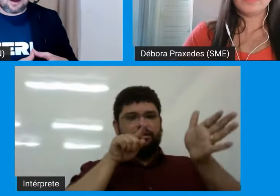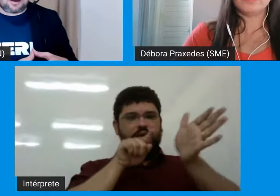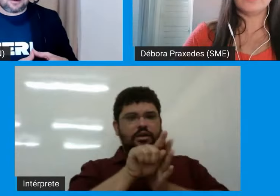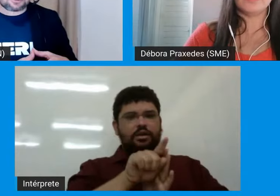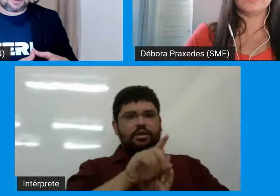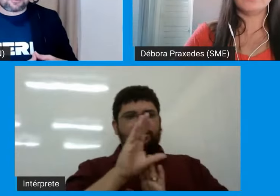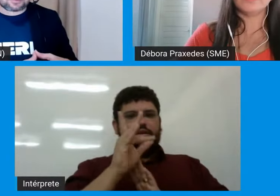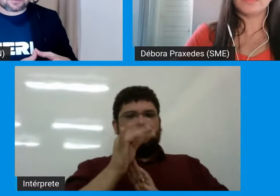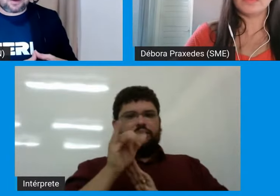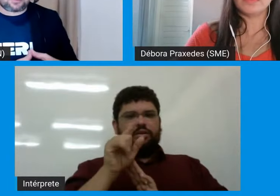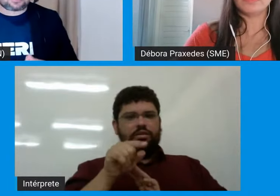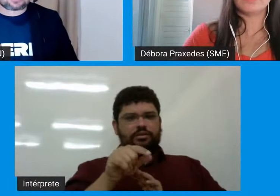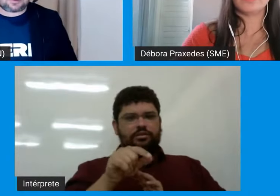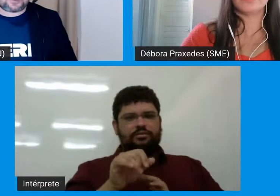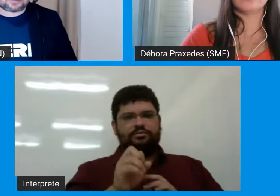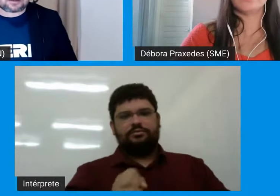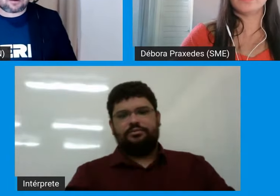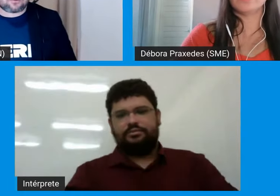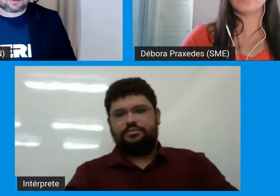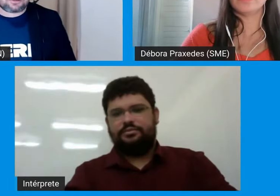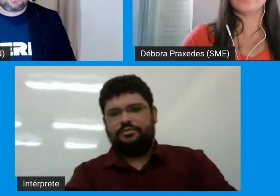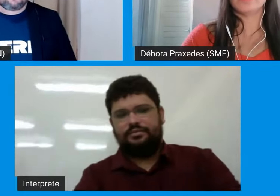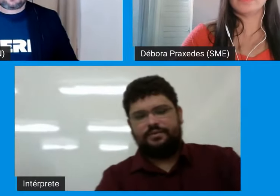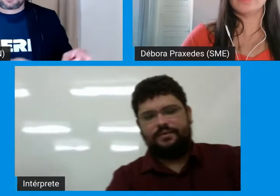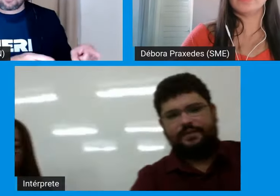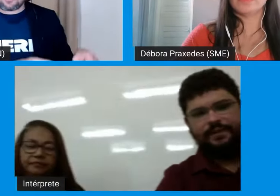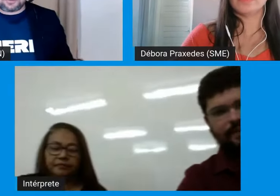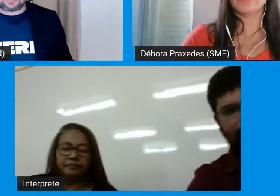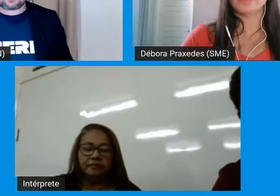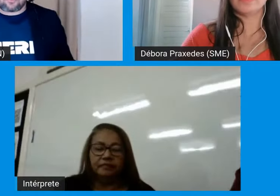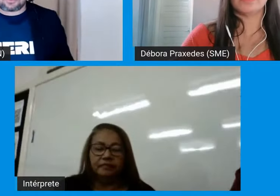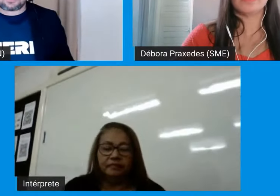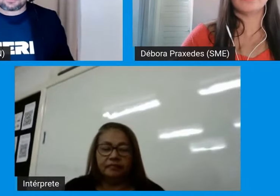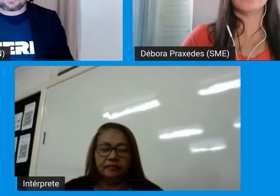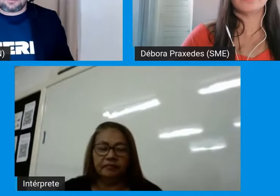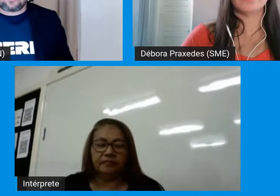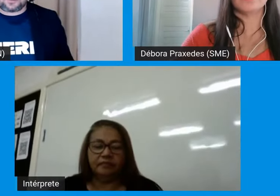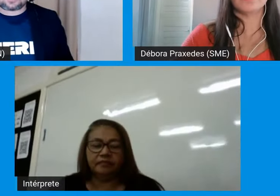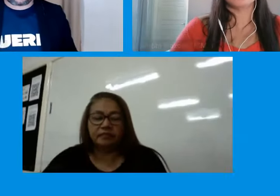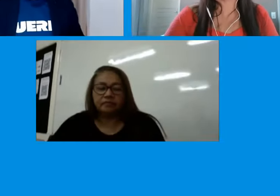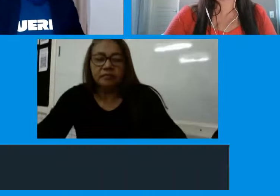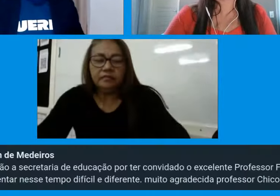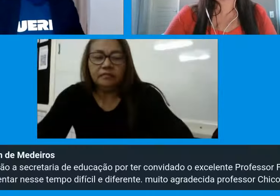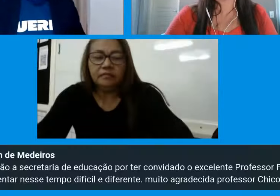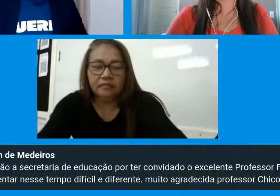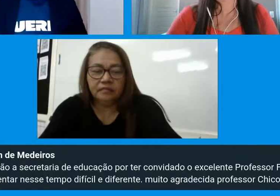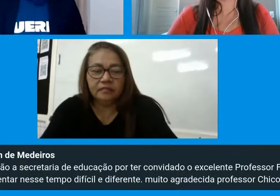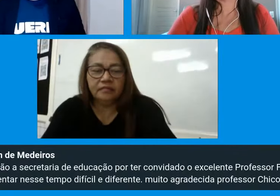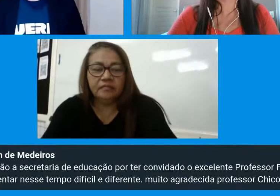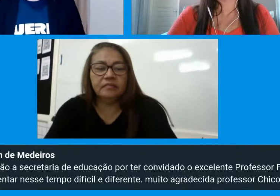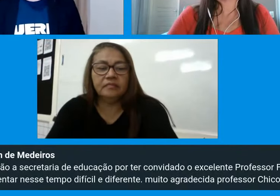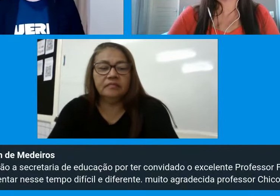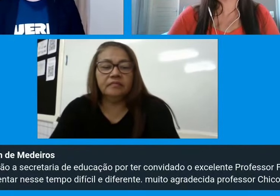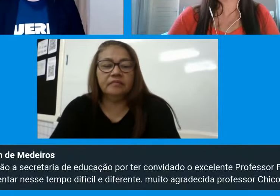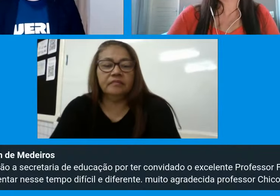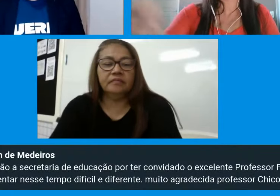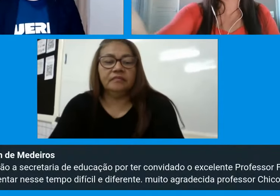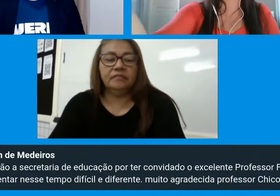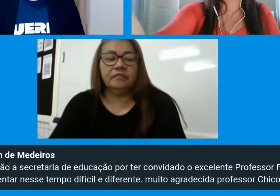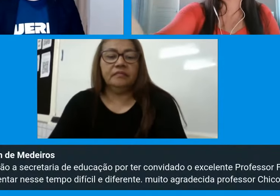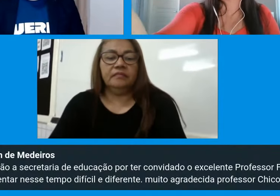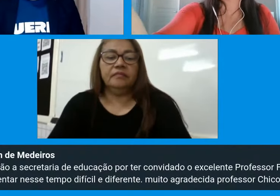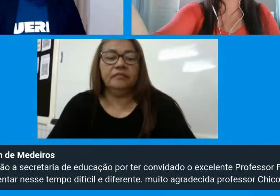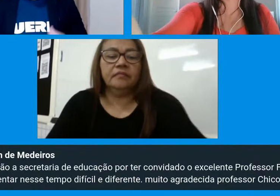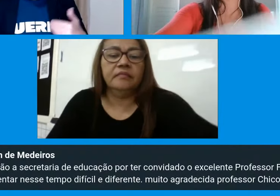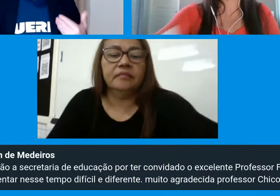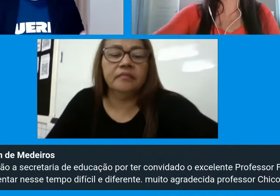Chico, essas ferramentas que você apresenta hoje, você já conhecia todas ano passado, antes da pandemia? Não. Eu já usava o Google